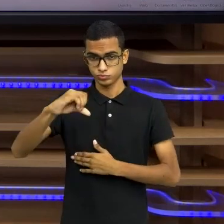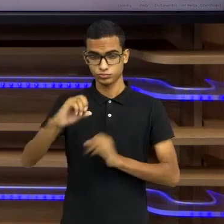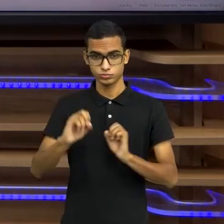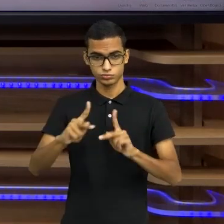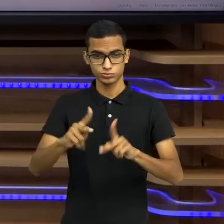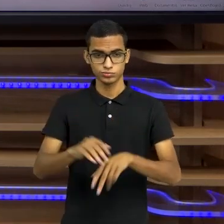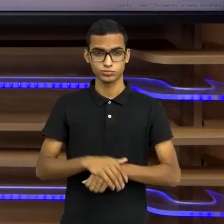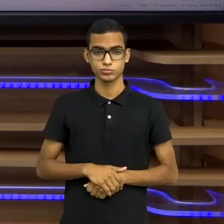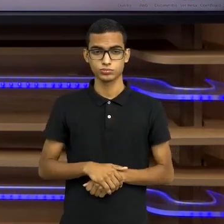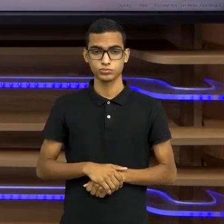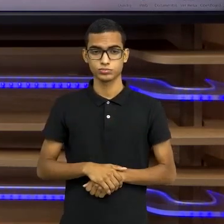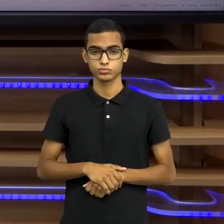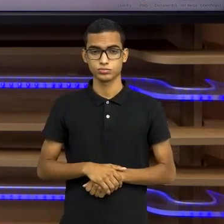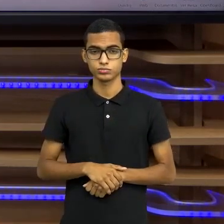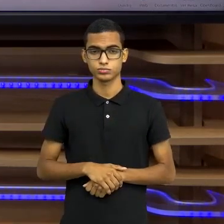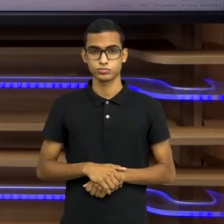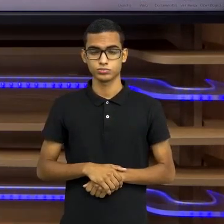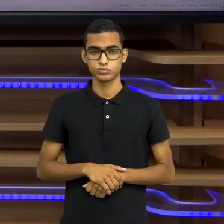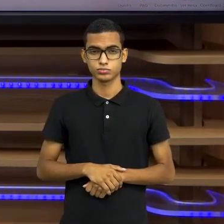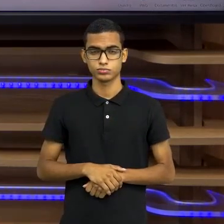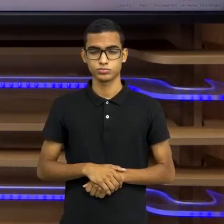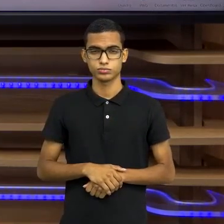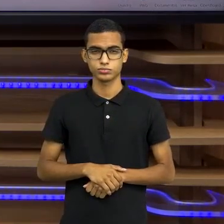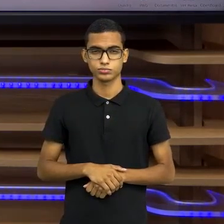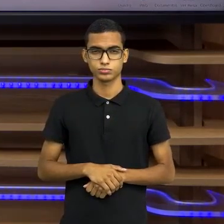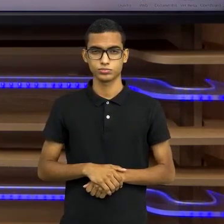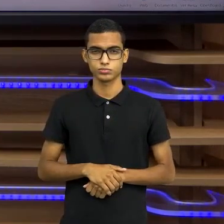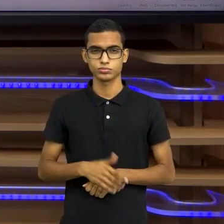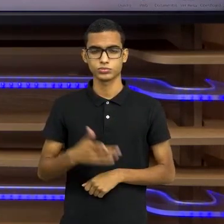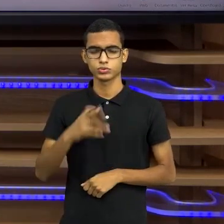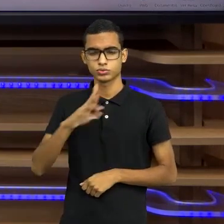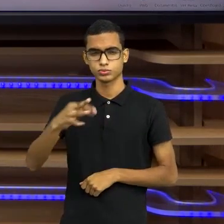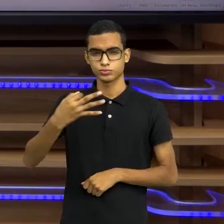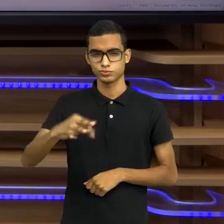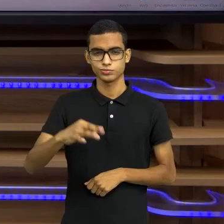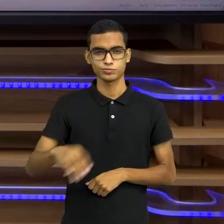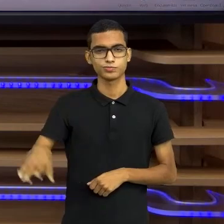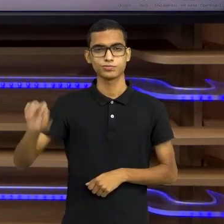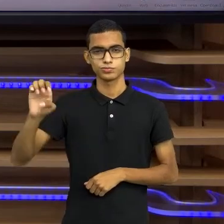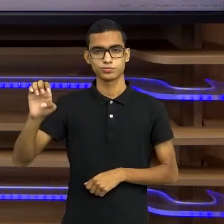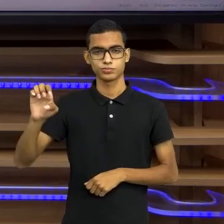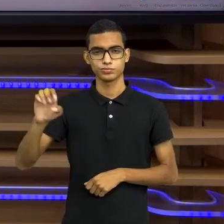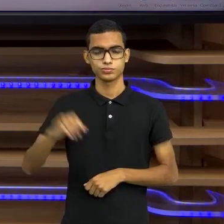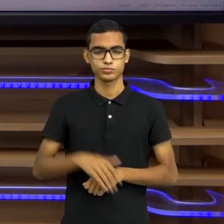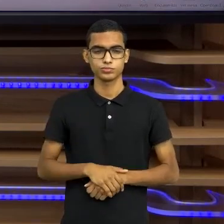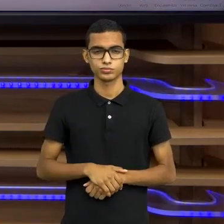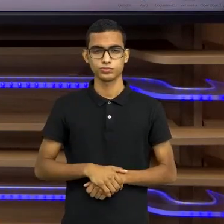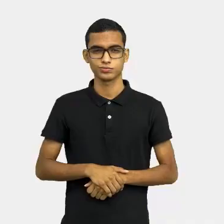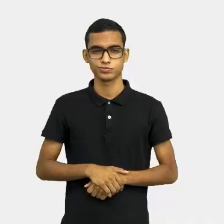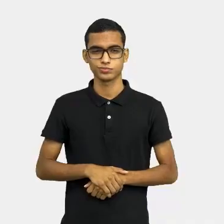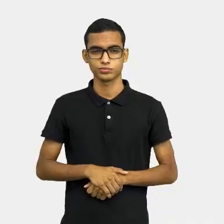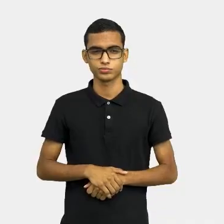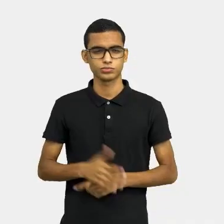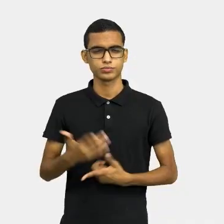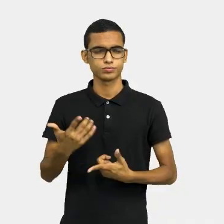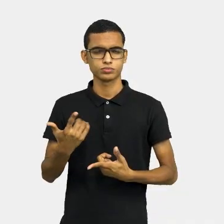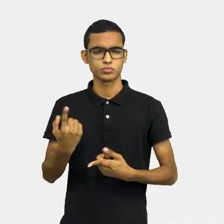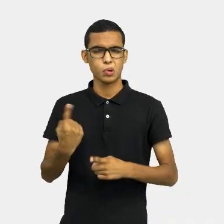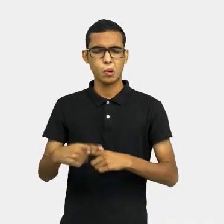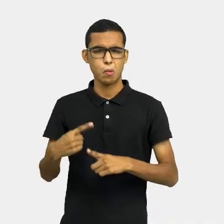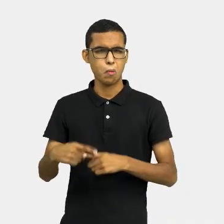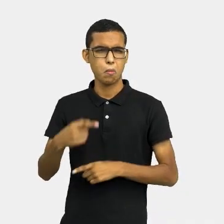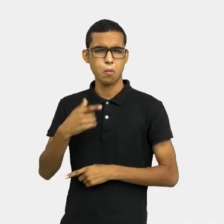A nossa questão é da questão 19, a alternativa correta é a letra E. Vejam lá. Por que